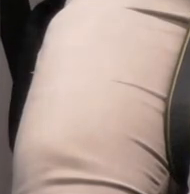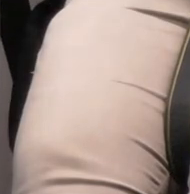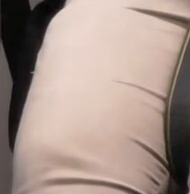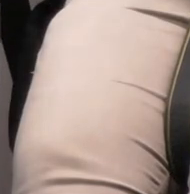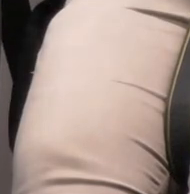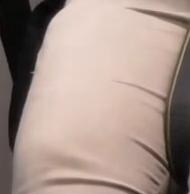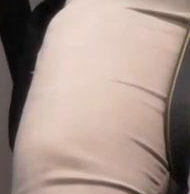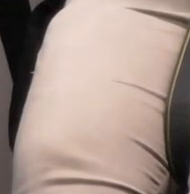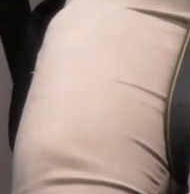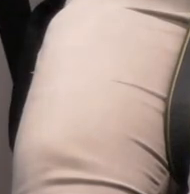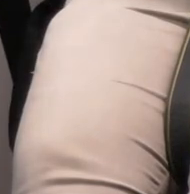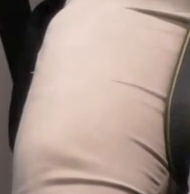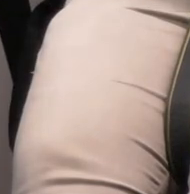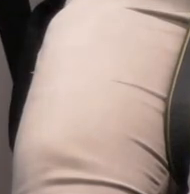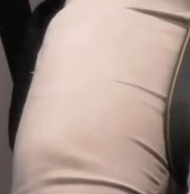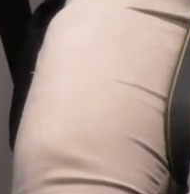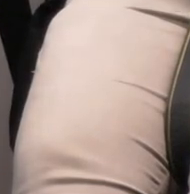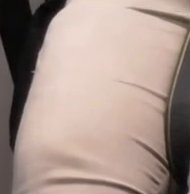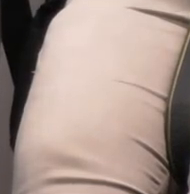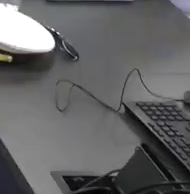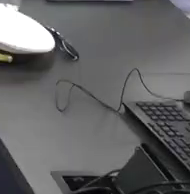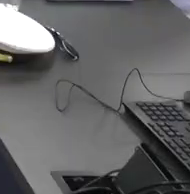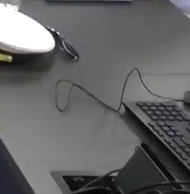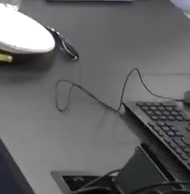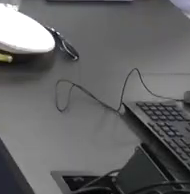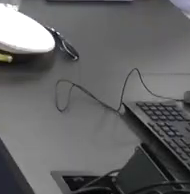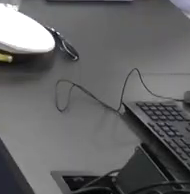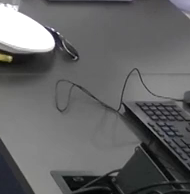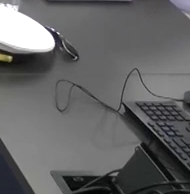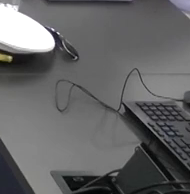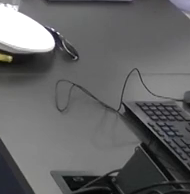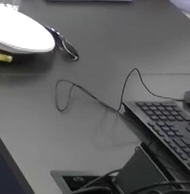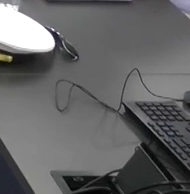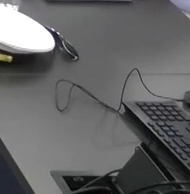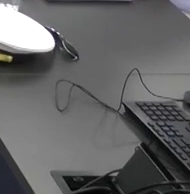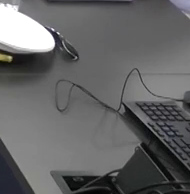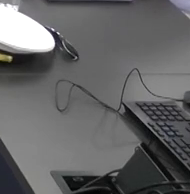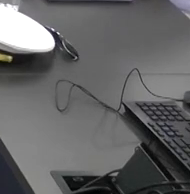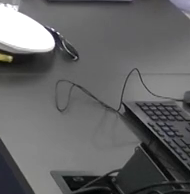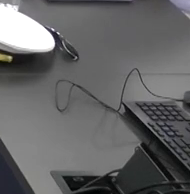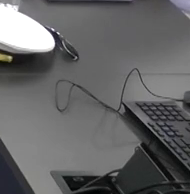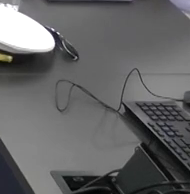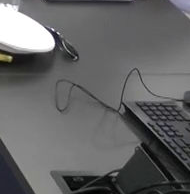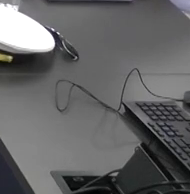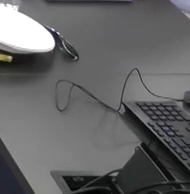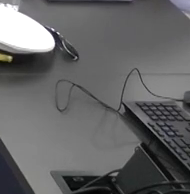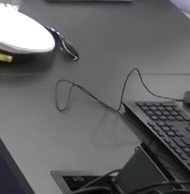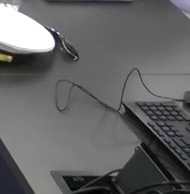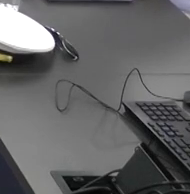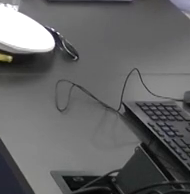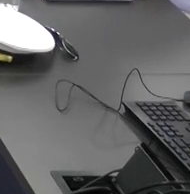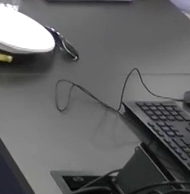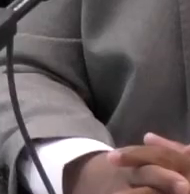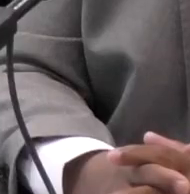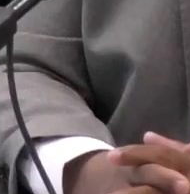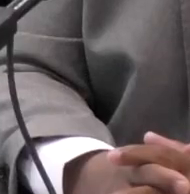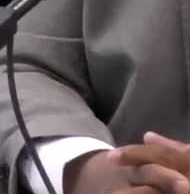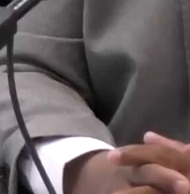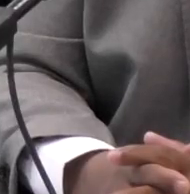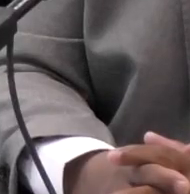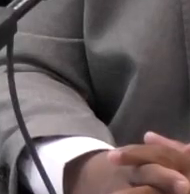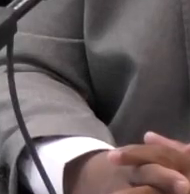em conjunto e poderiam tratar do assunto. E para qualquer tipo de multa, qualquer tipo de